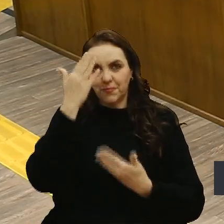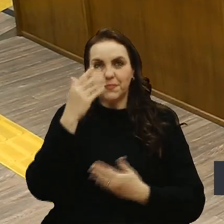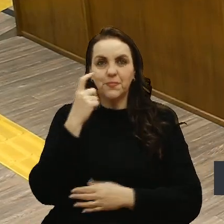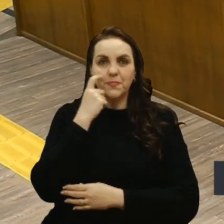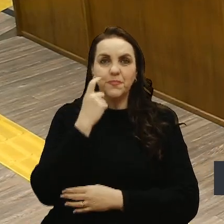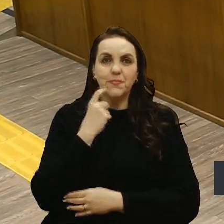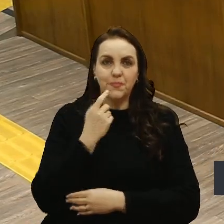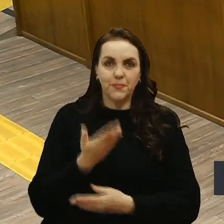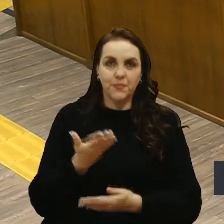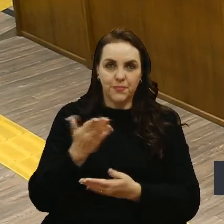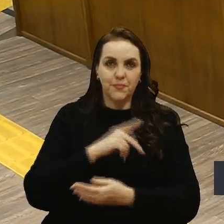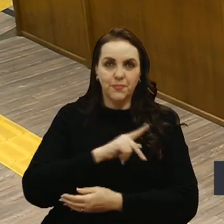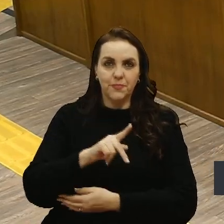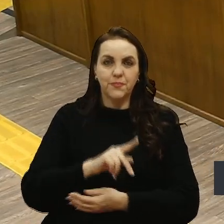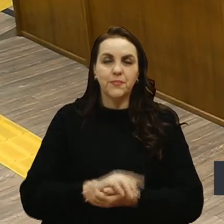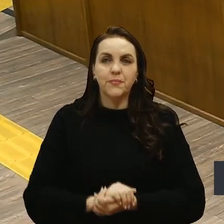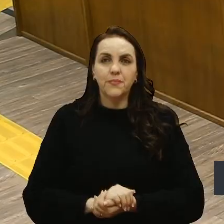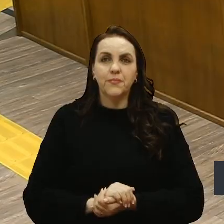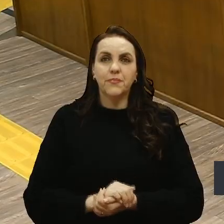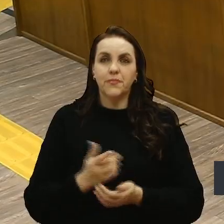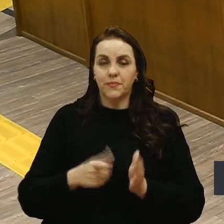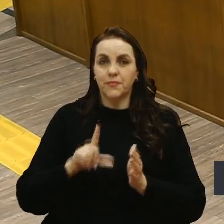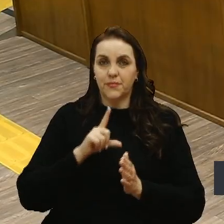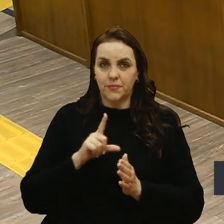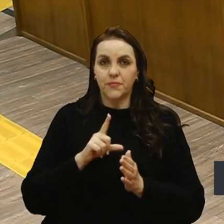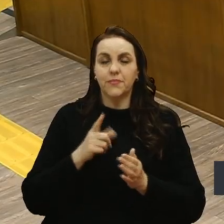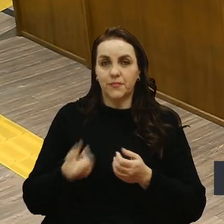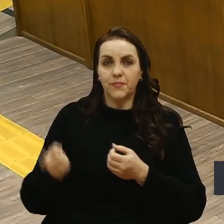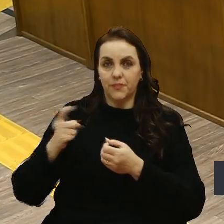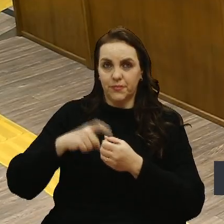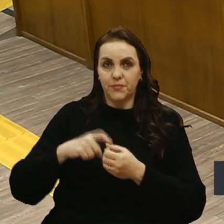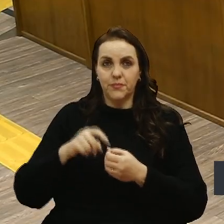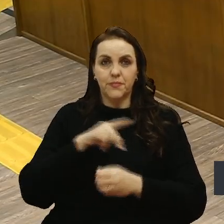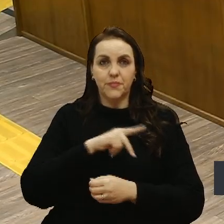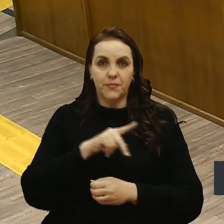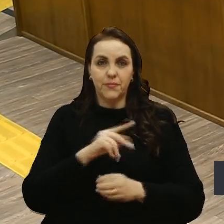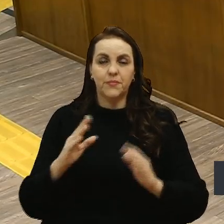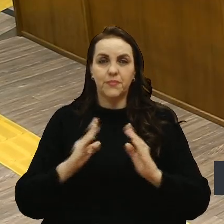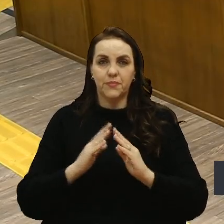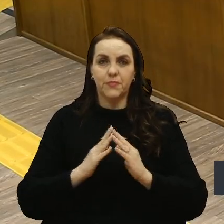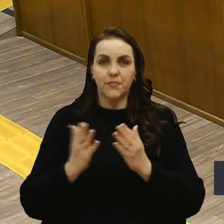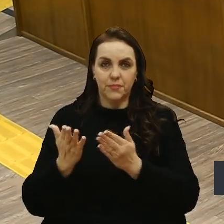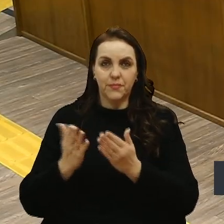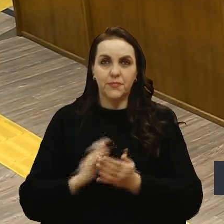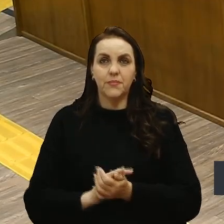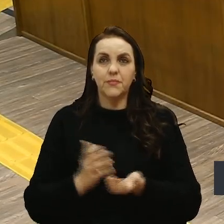Antes de lhe transmitir novamente a presidência da casa, eu quero dizer que certamente